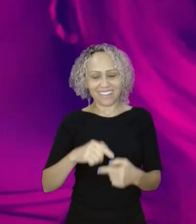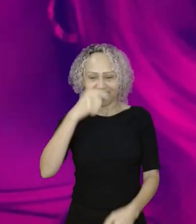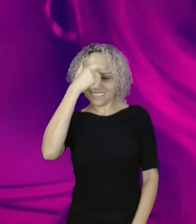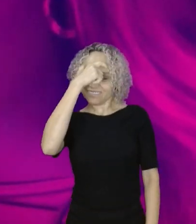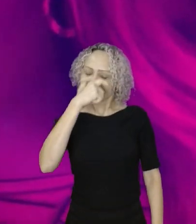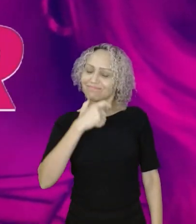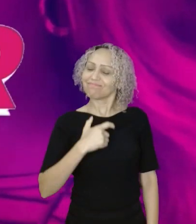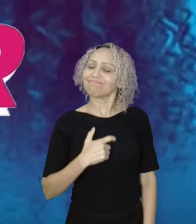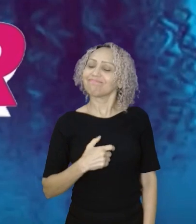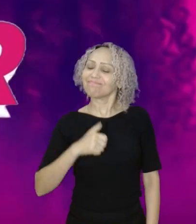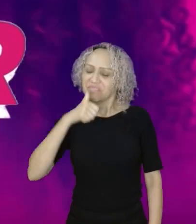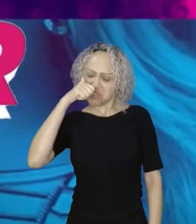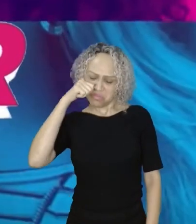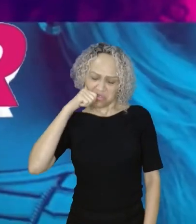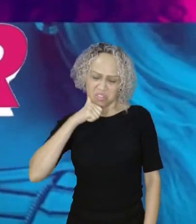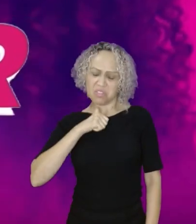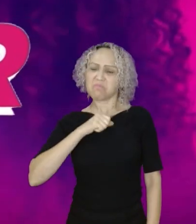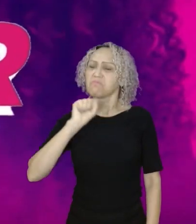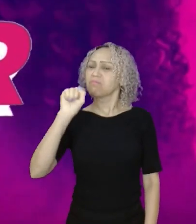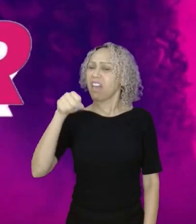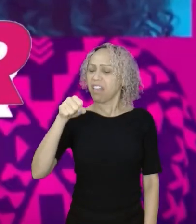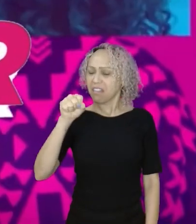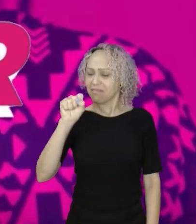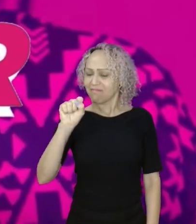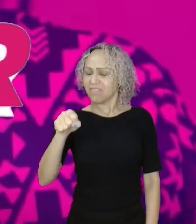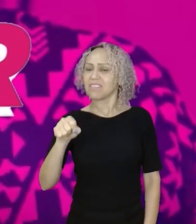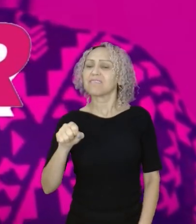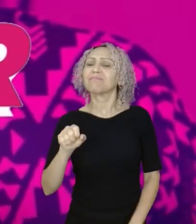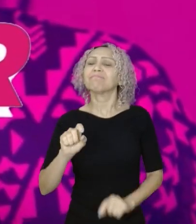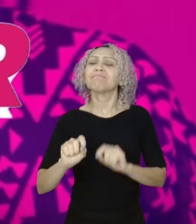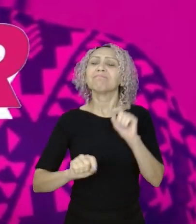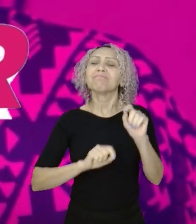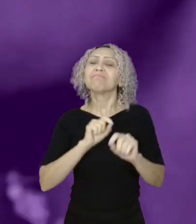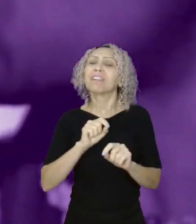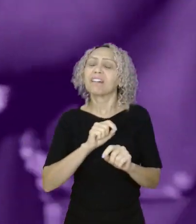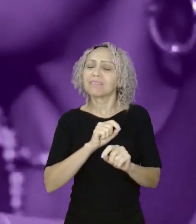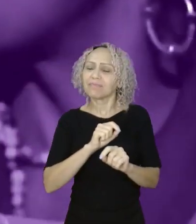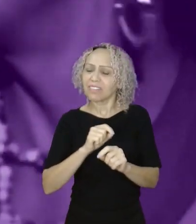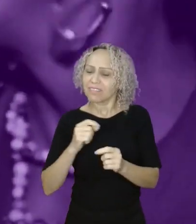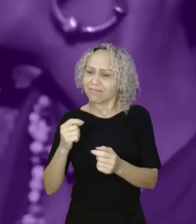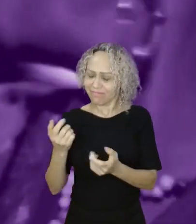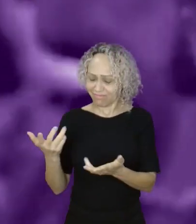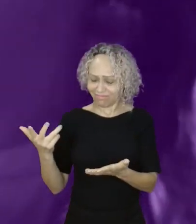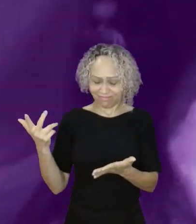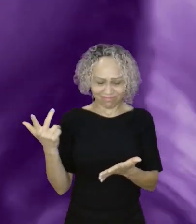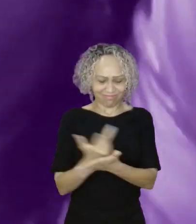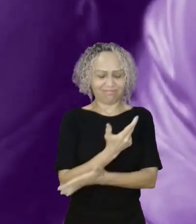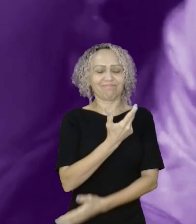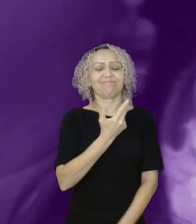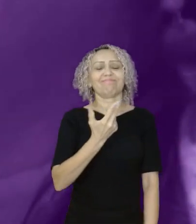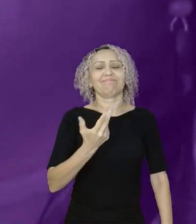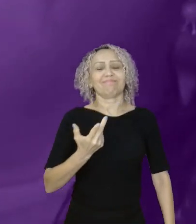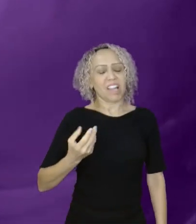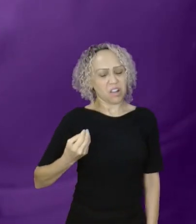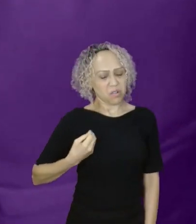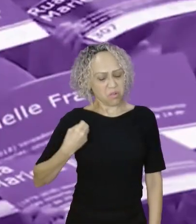Porque eu sou mulher pra fazer